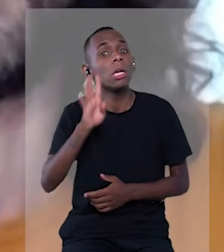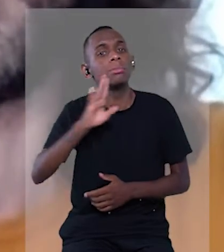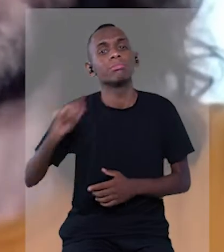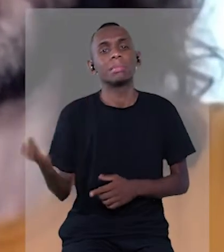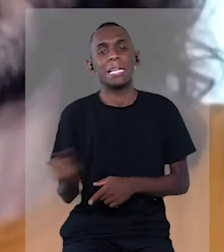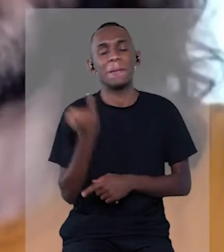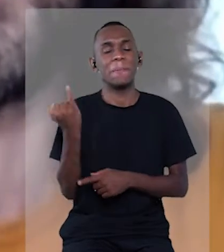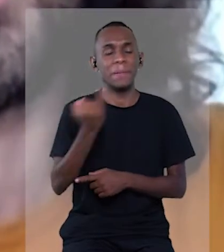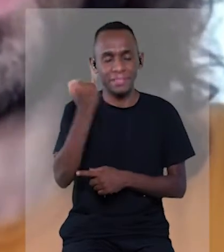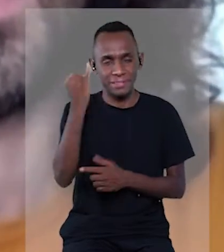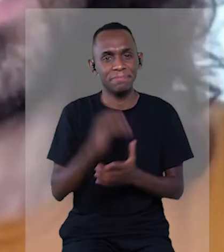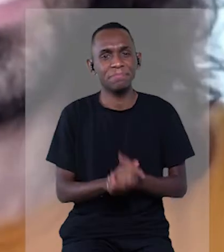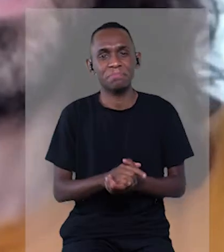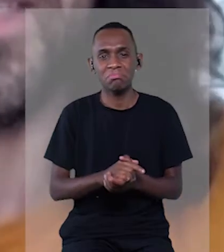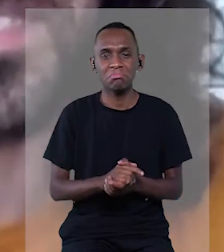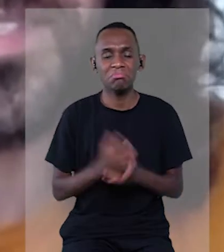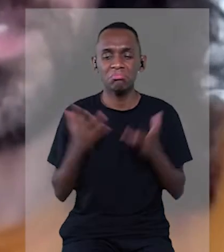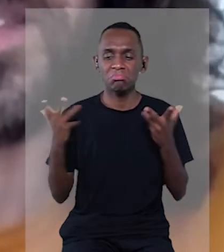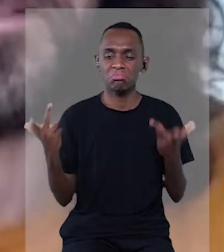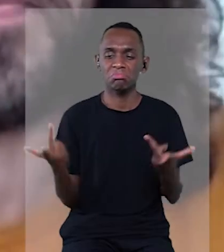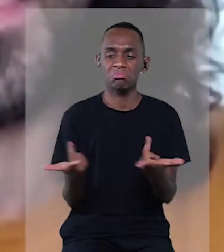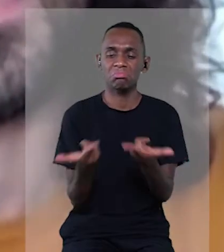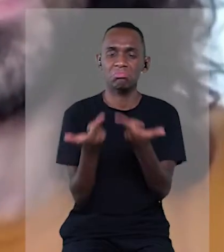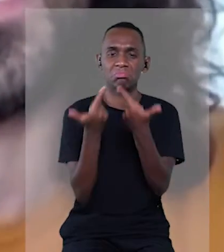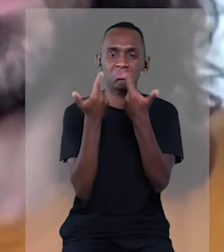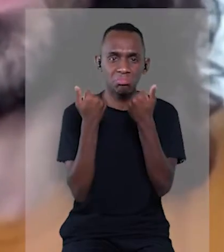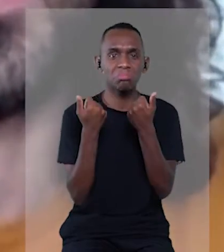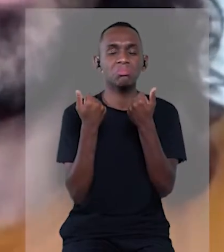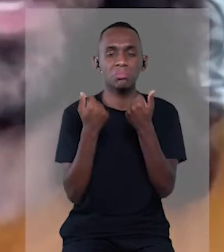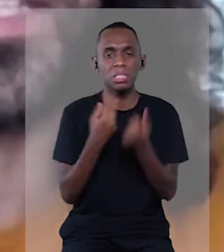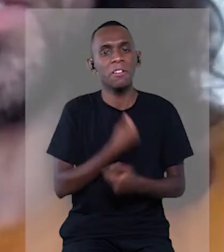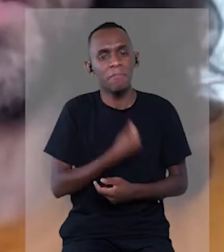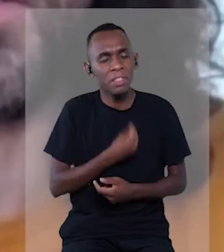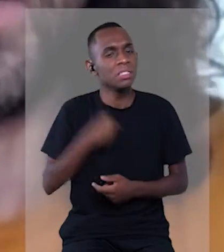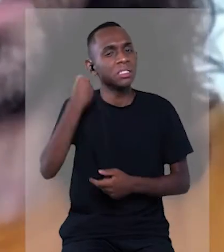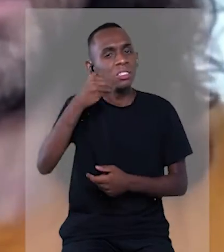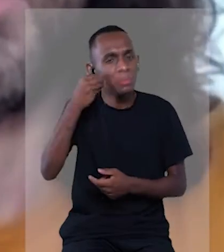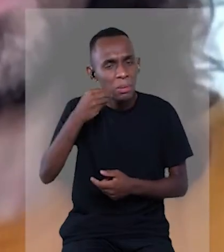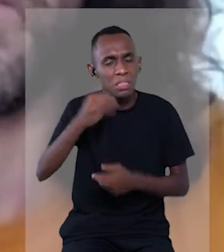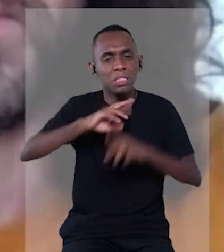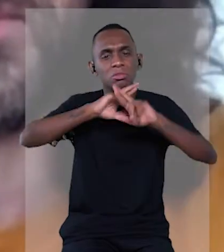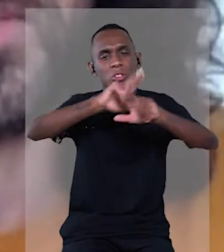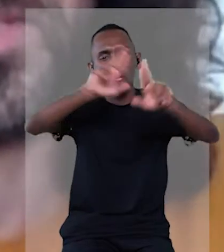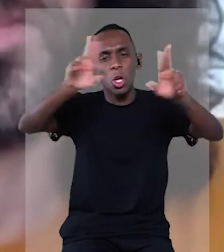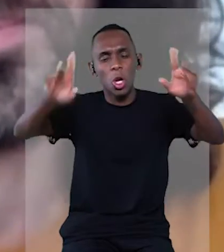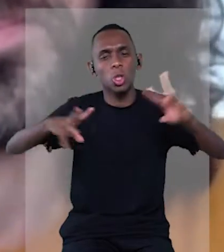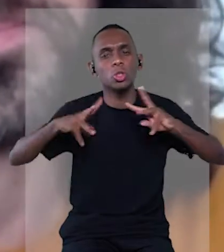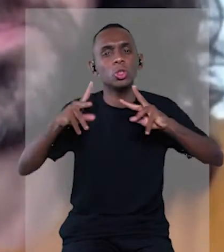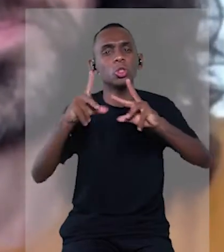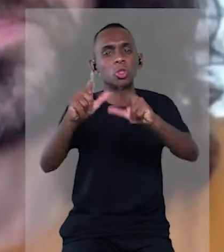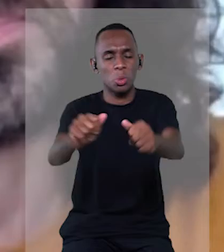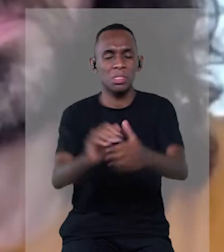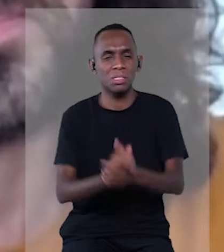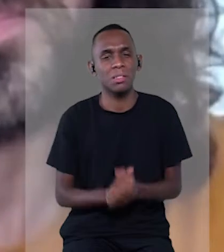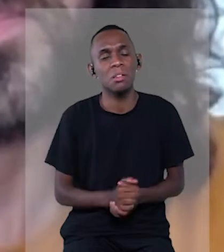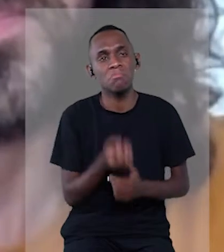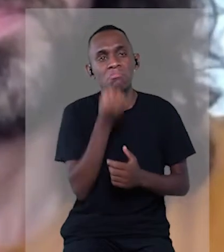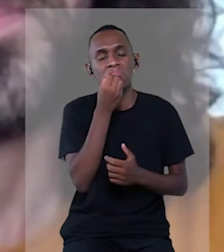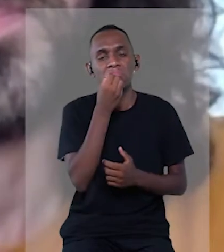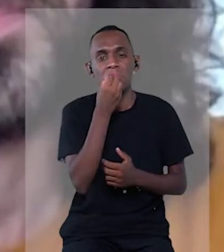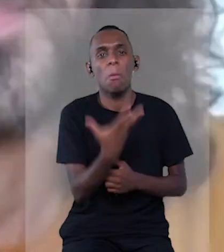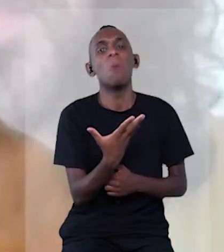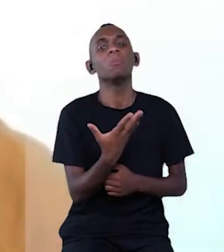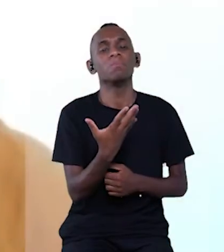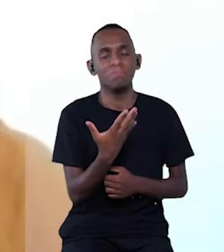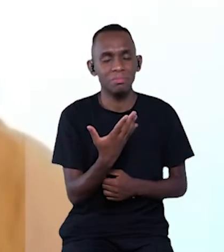né? São muito ricas de vida, de história, todas as pessoas são. Que